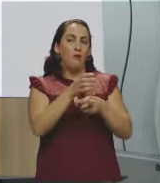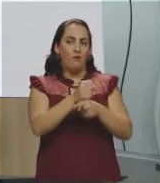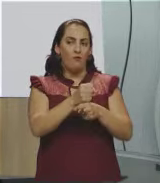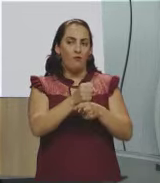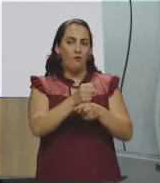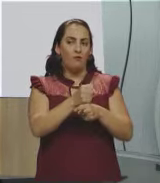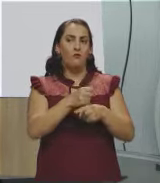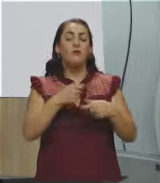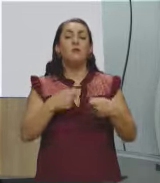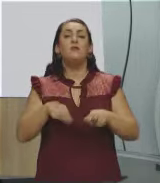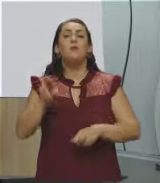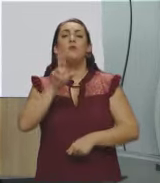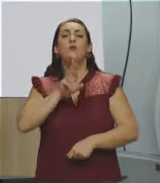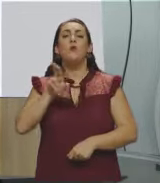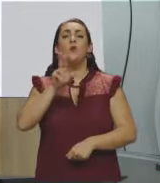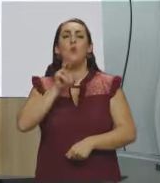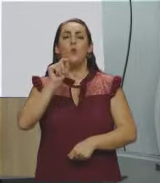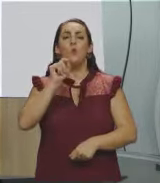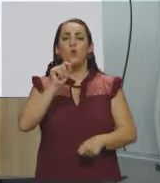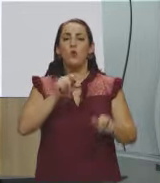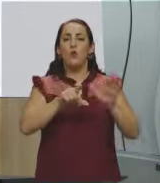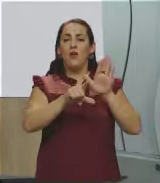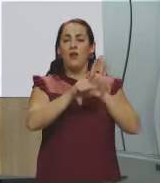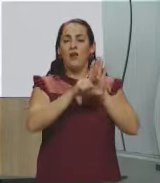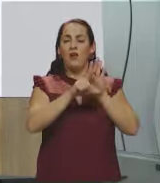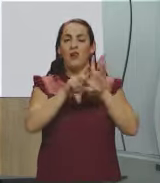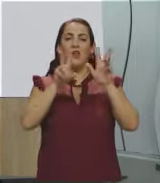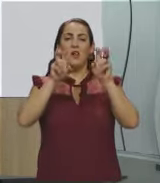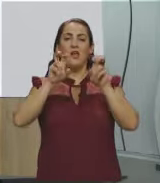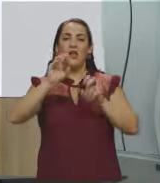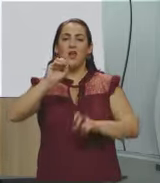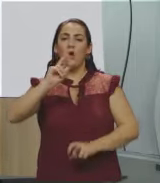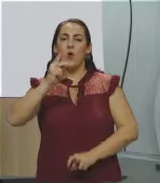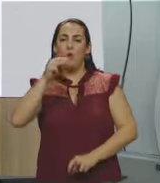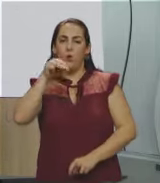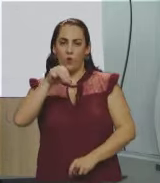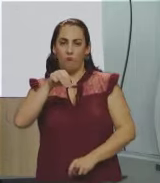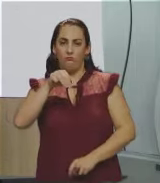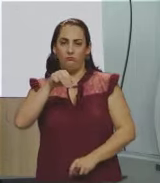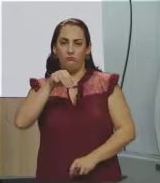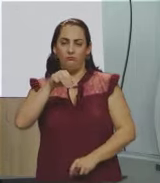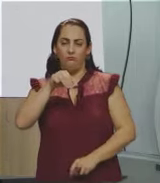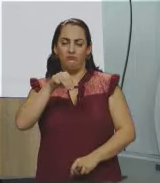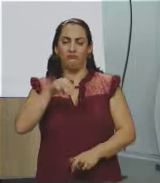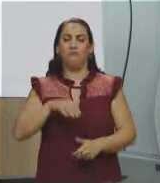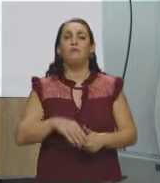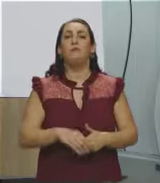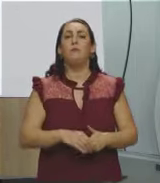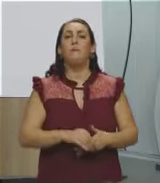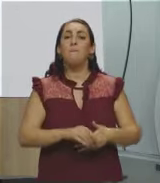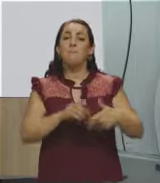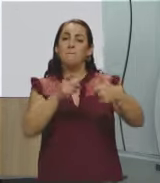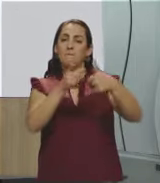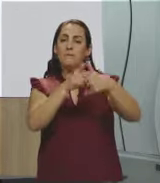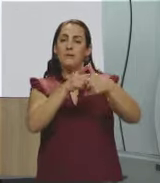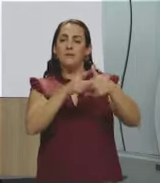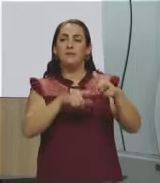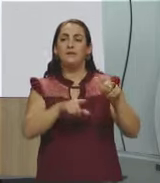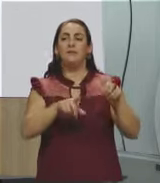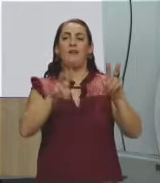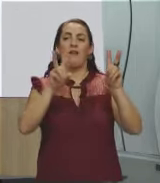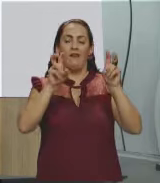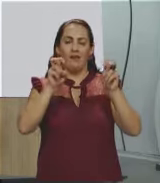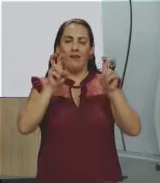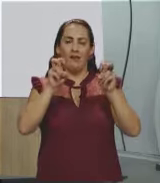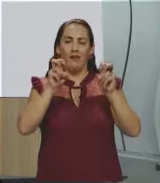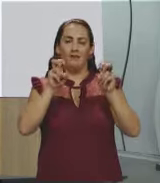a gente usa as leis de Ohm. Eu falo as leis porque são duas, ok? A primeira lei, a gente já falou um pouquinho